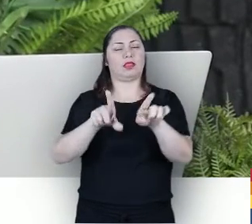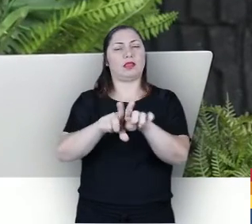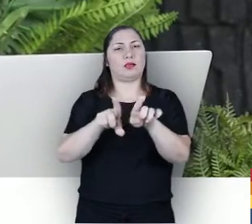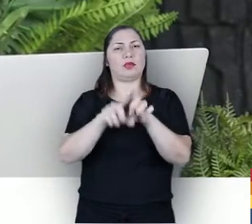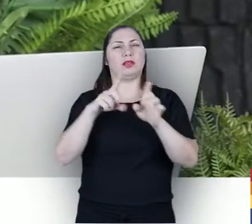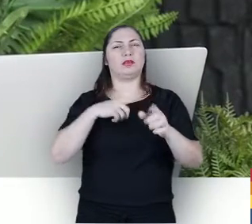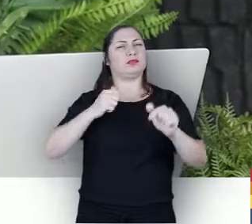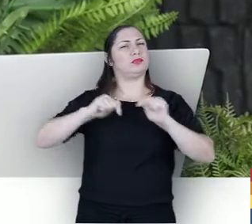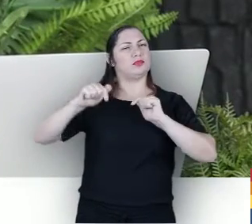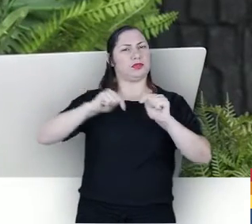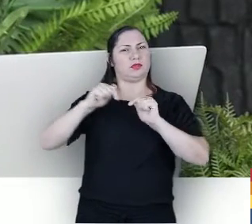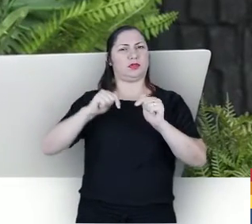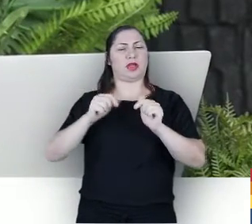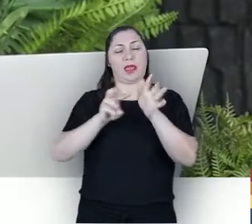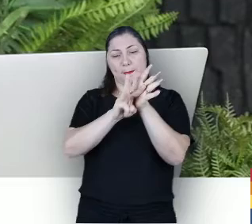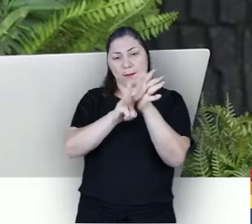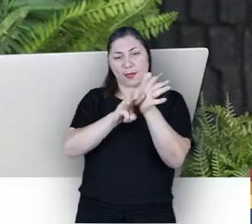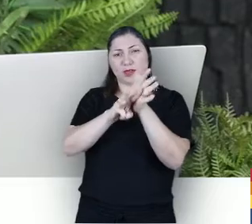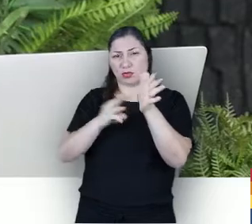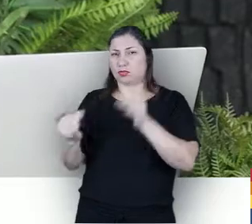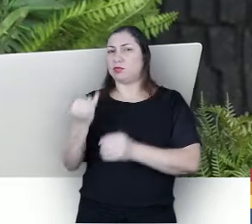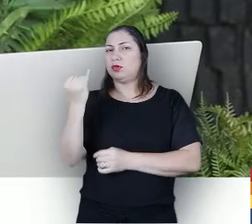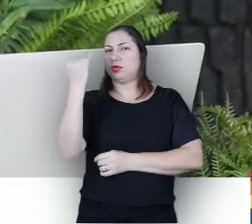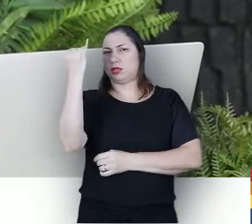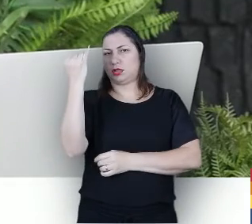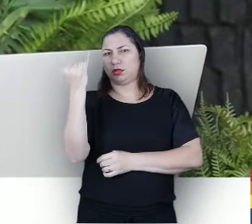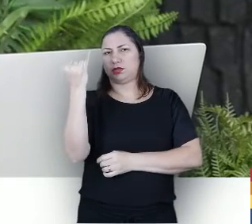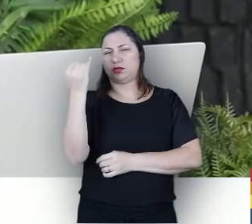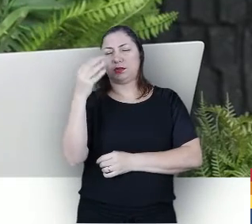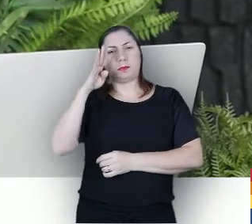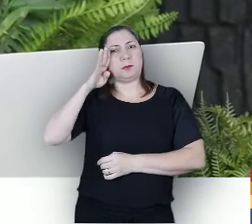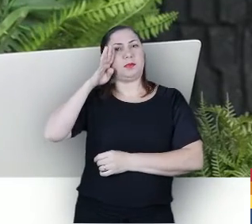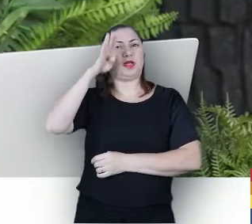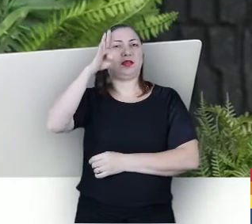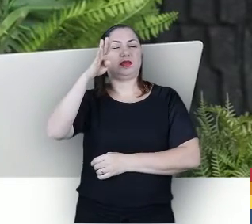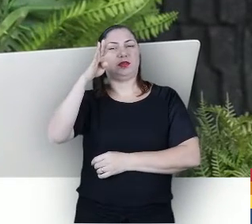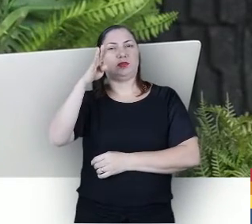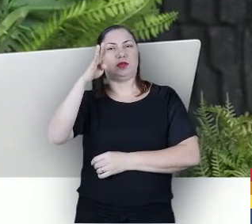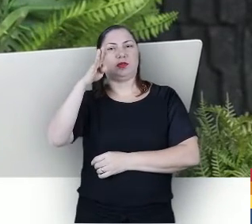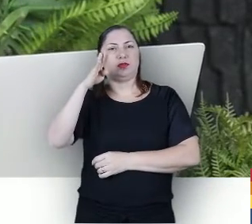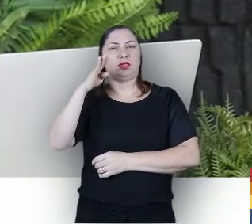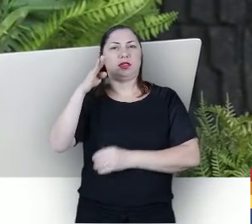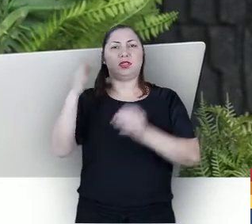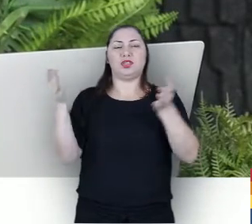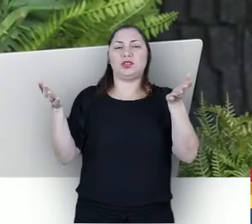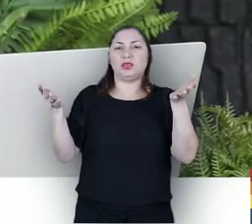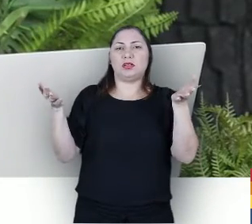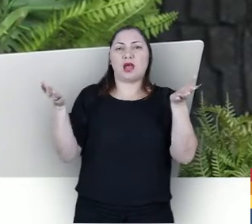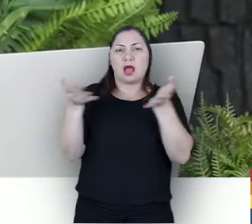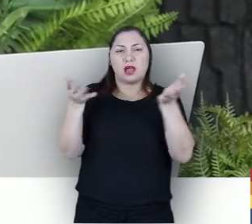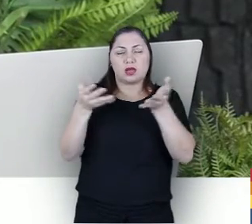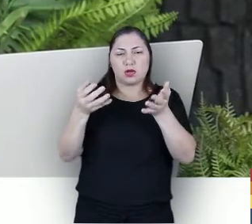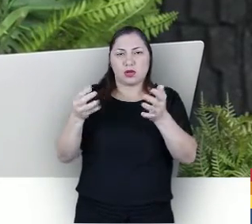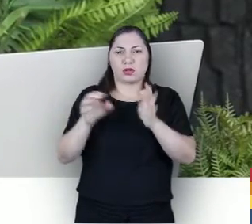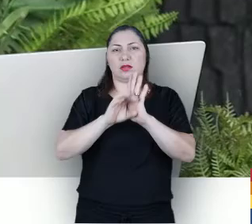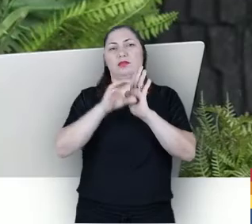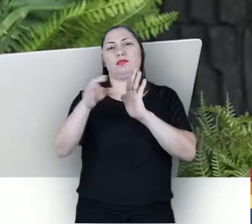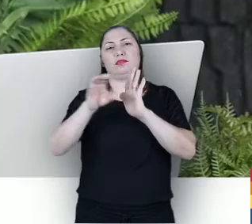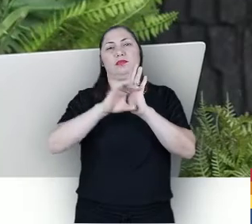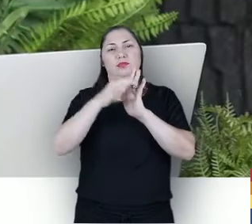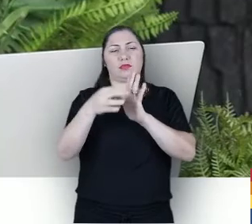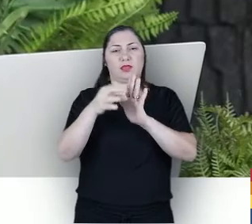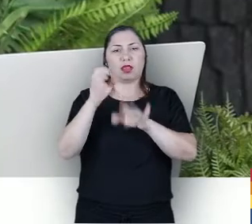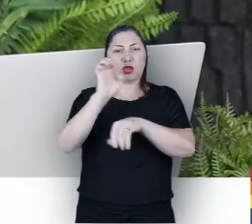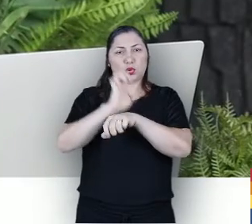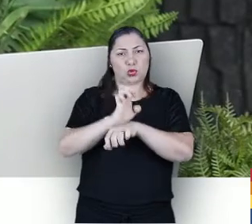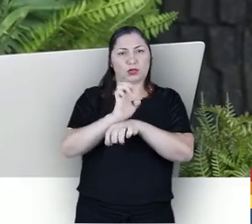sobre isso, nos novos cadernos curriculares, que em breve serão divulgados. A gente também tem um trabalho sobre isso e é uma metodologia